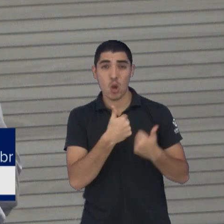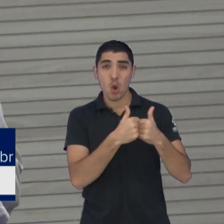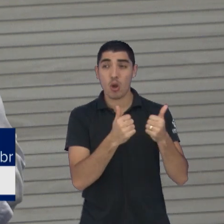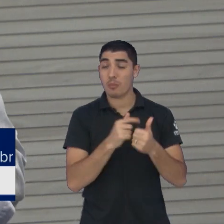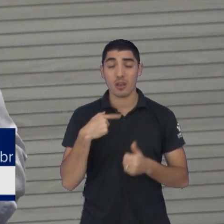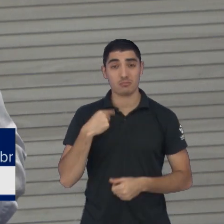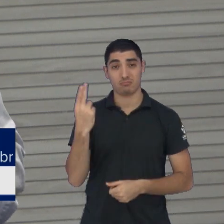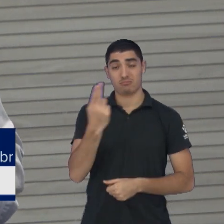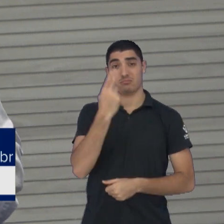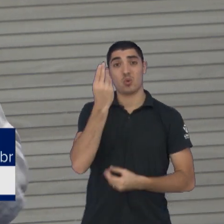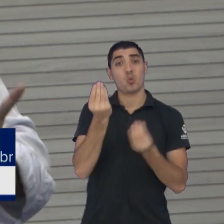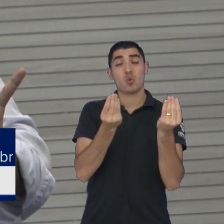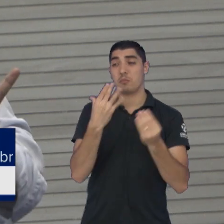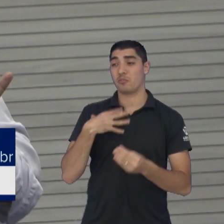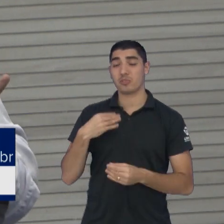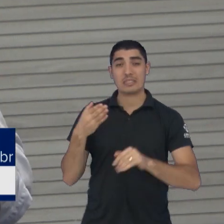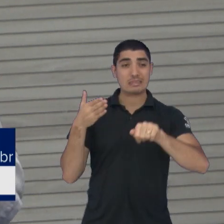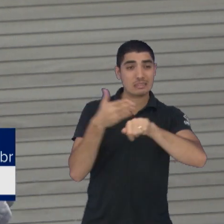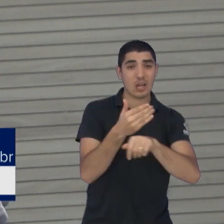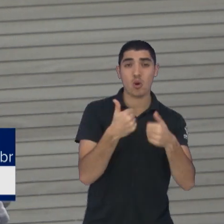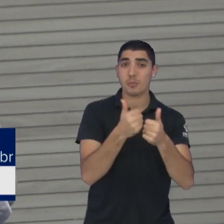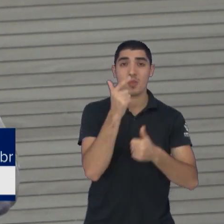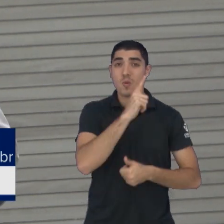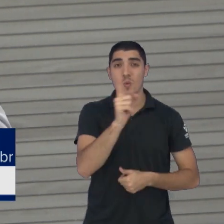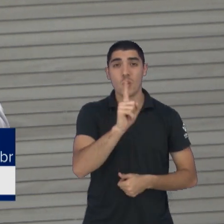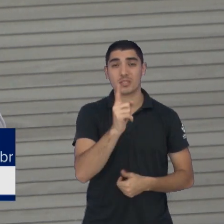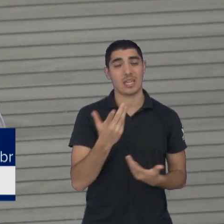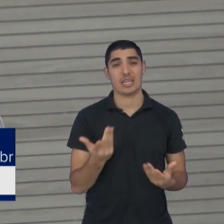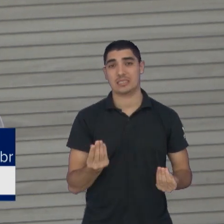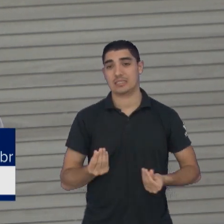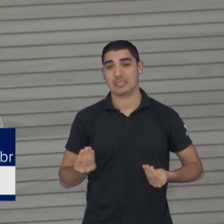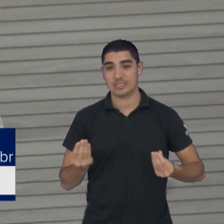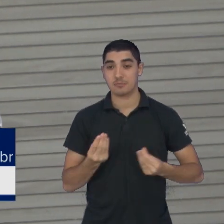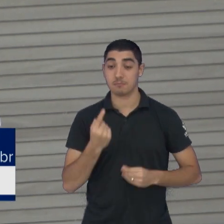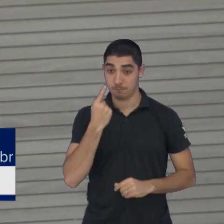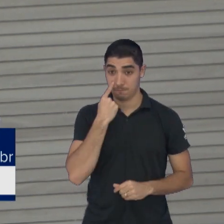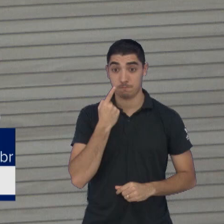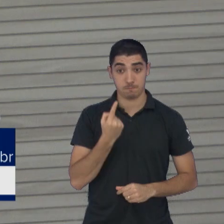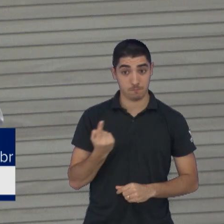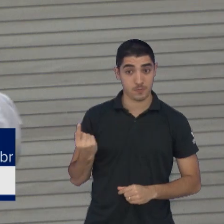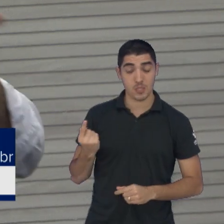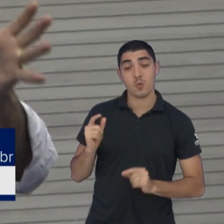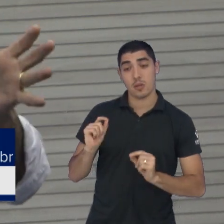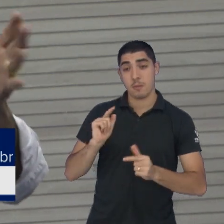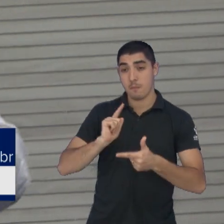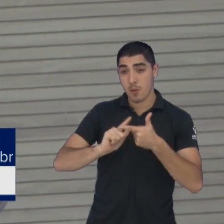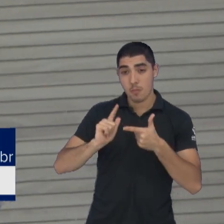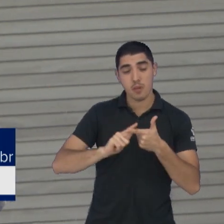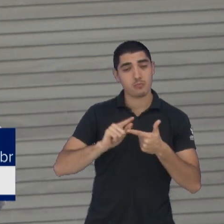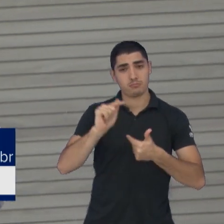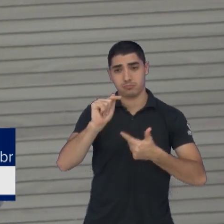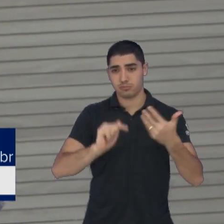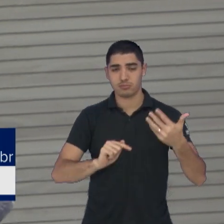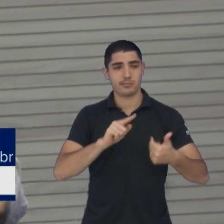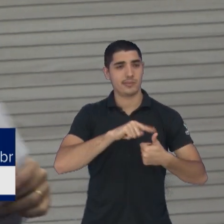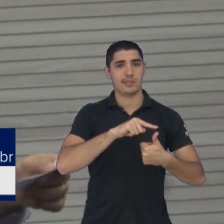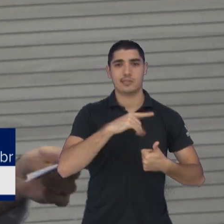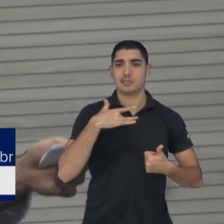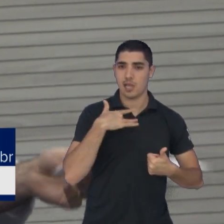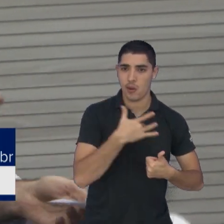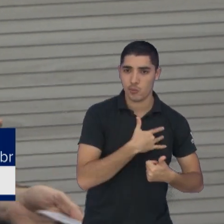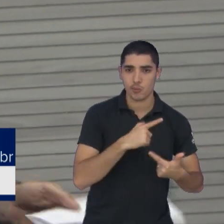entrar dentro do ônibus, né? Então, a gente está vendo que é uma situação em todos os pontos, né, de saúde, social,